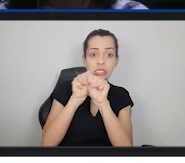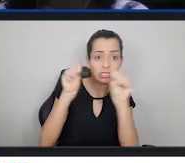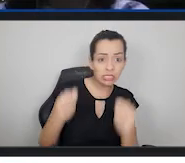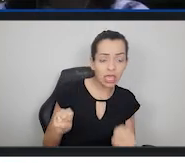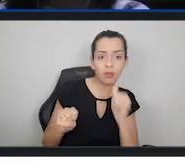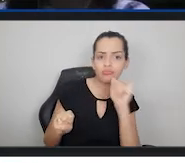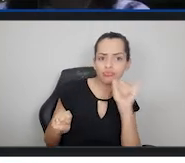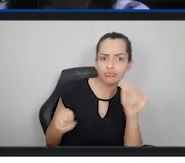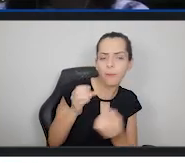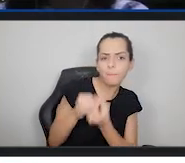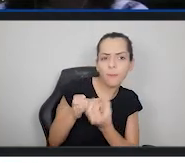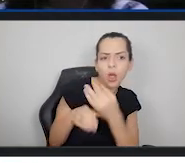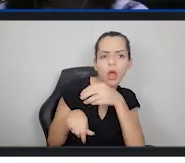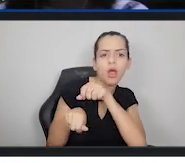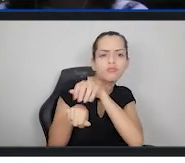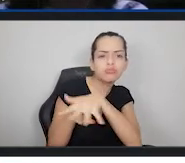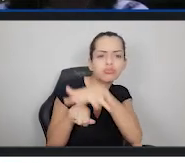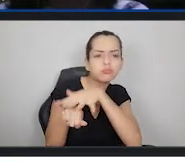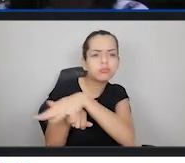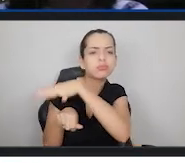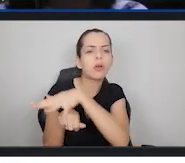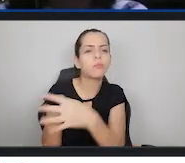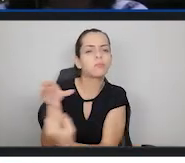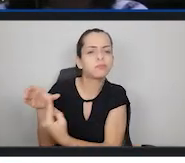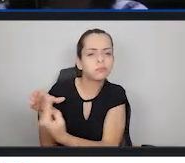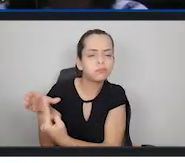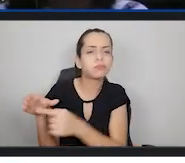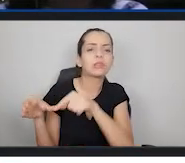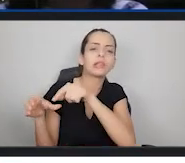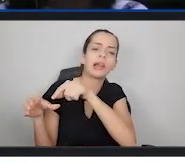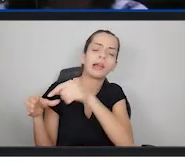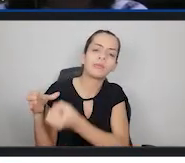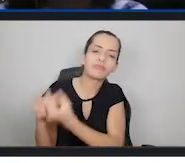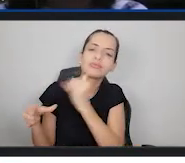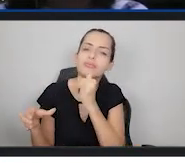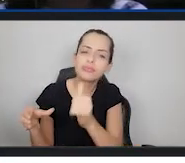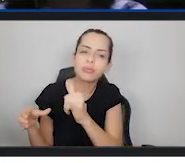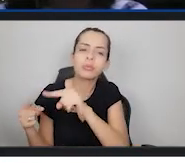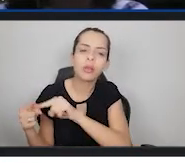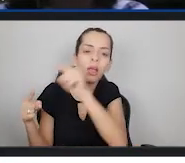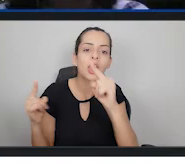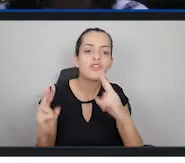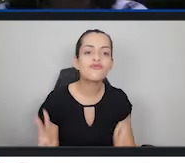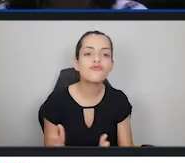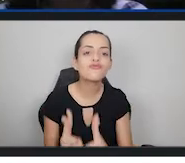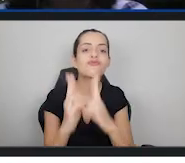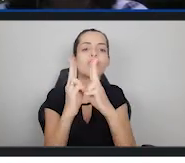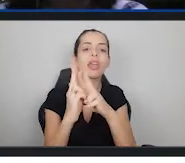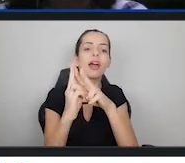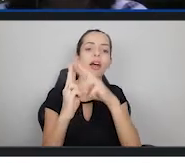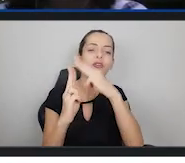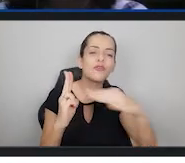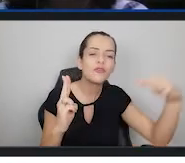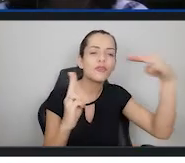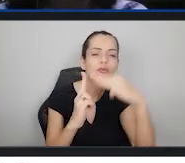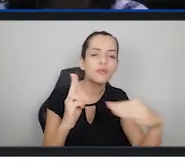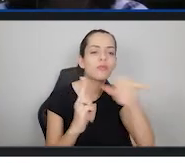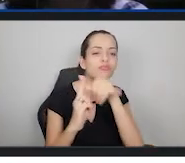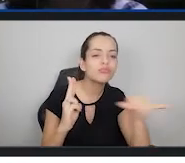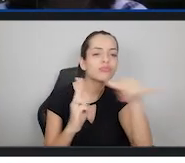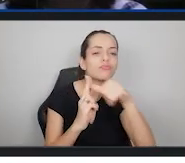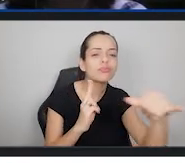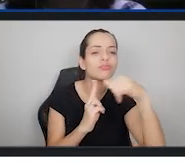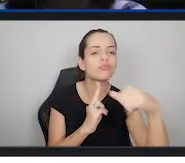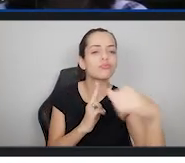governo, que atendam ao sistema, né, as unidades geradoras, transmissoras e distribuidoras, que atenda,